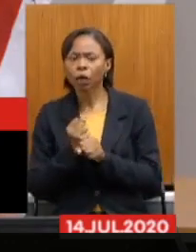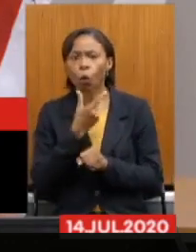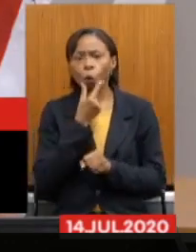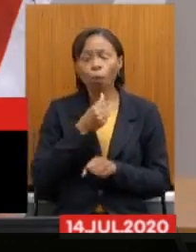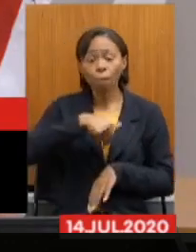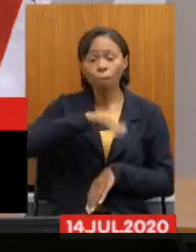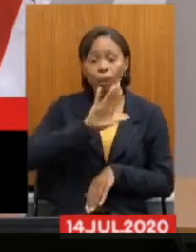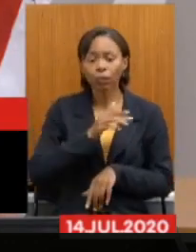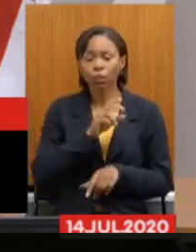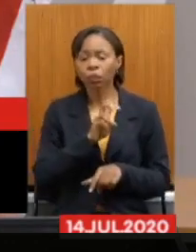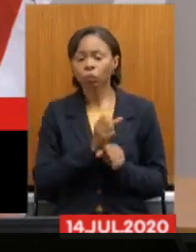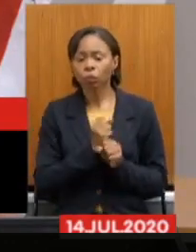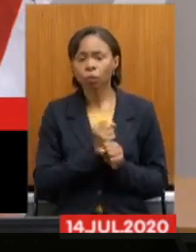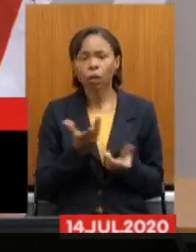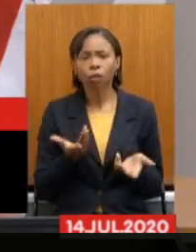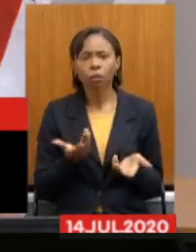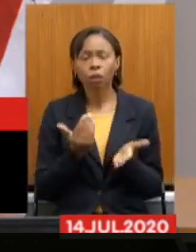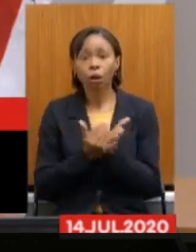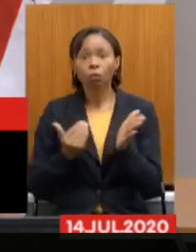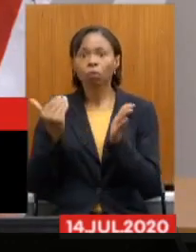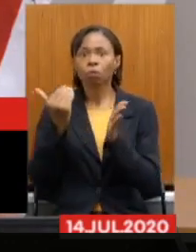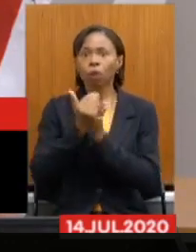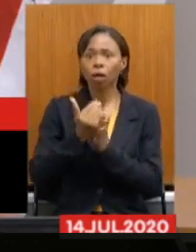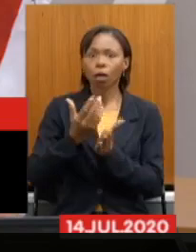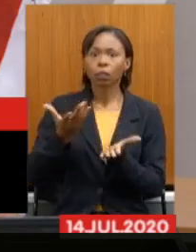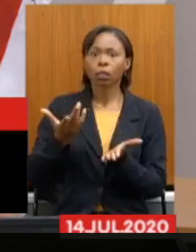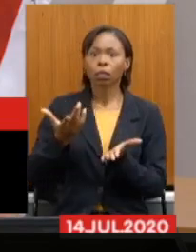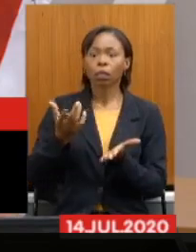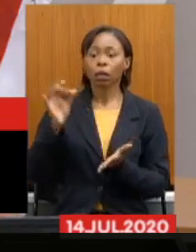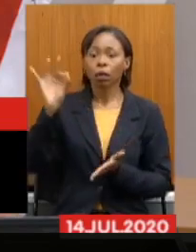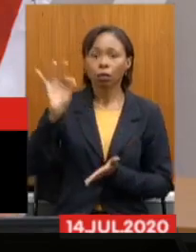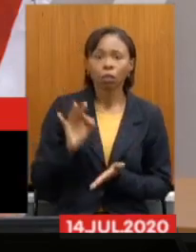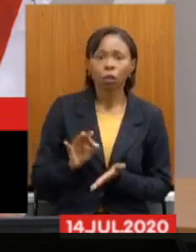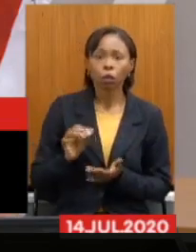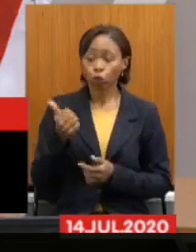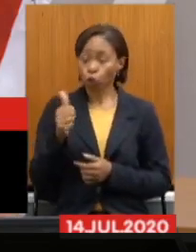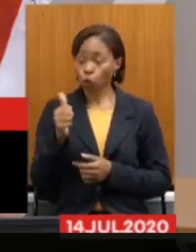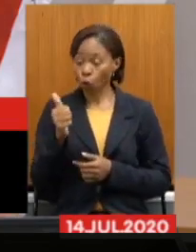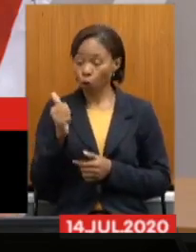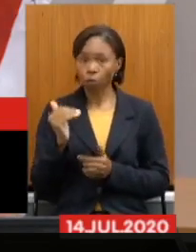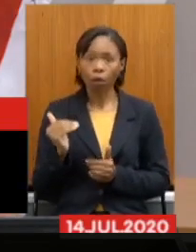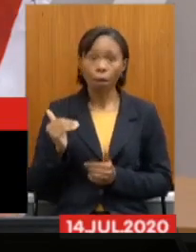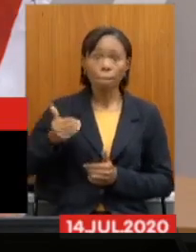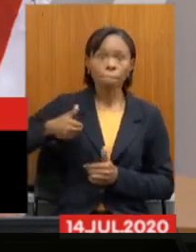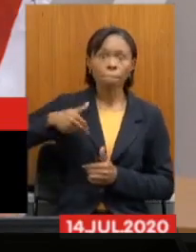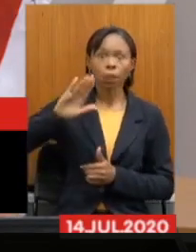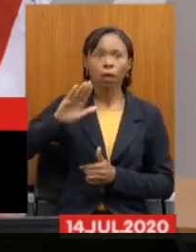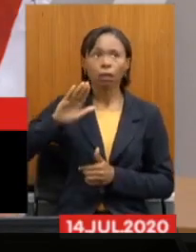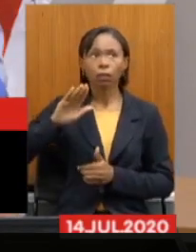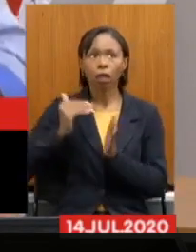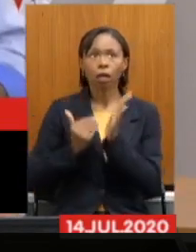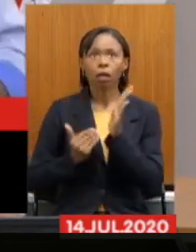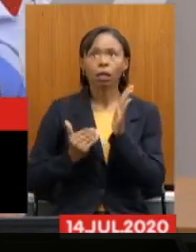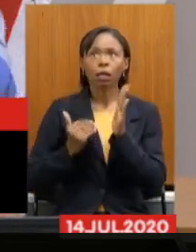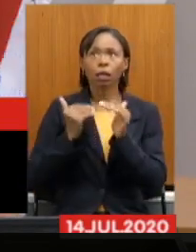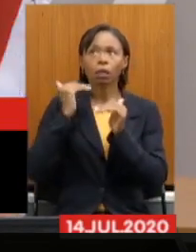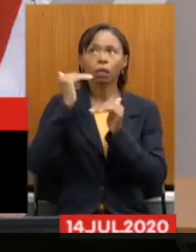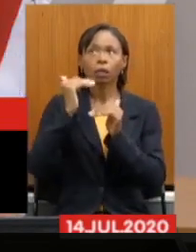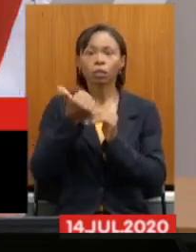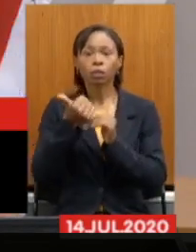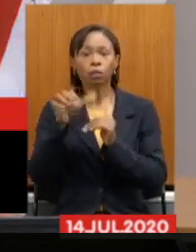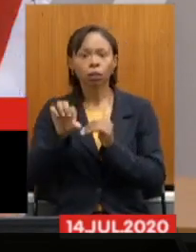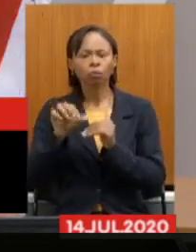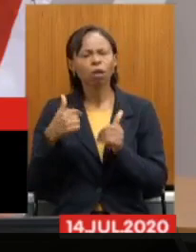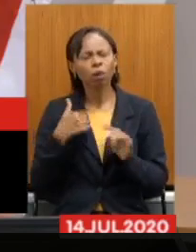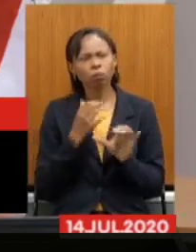5. Aumenta a contribuição de 11, podendo chegar a 19. Eu fiz uma conta aqui rápida. Hoje